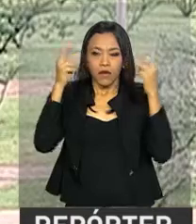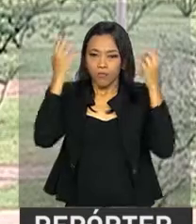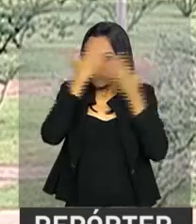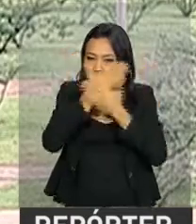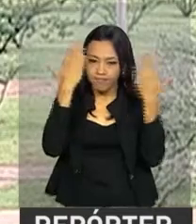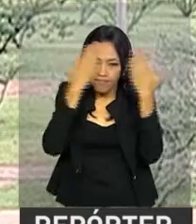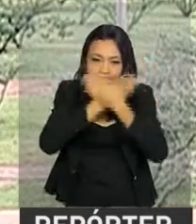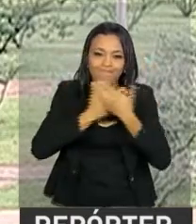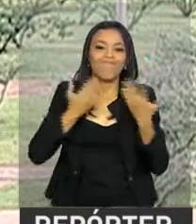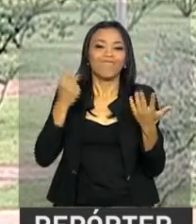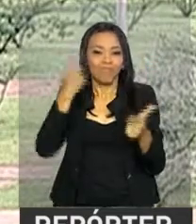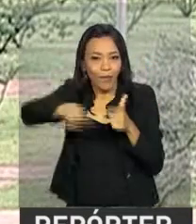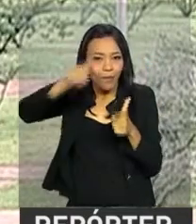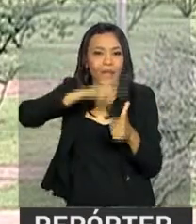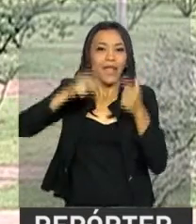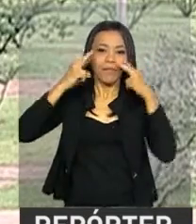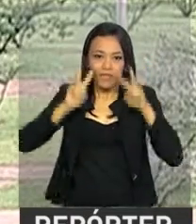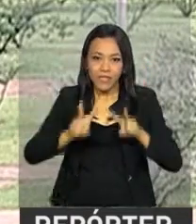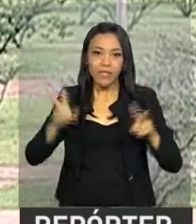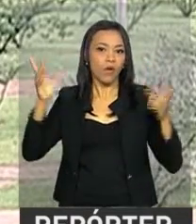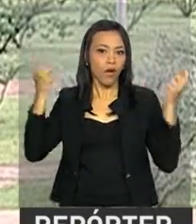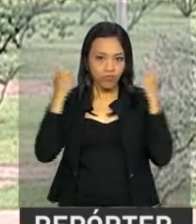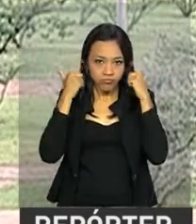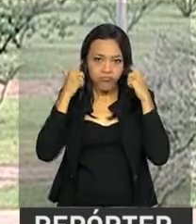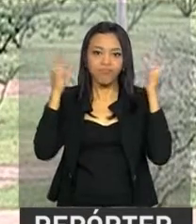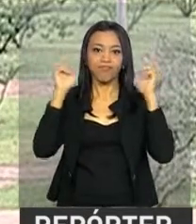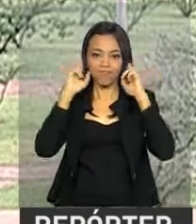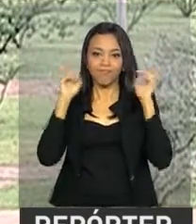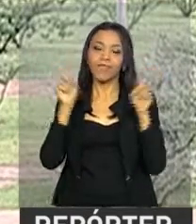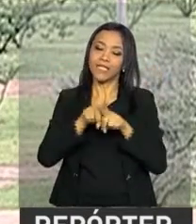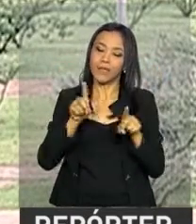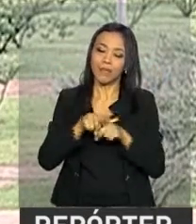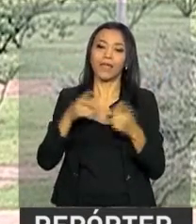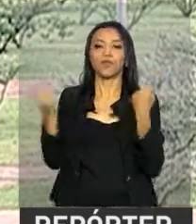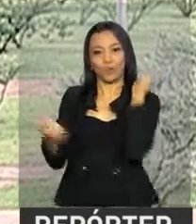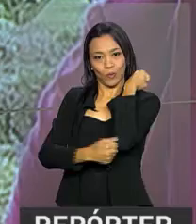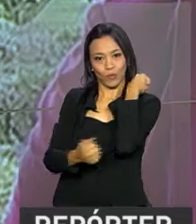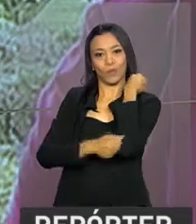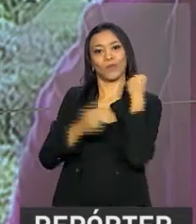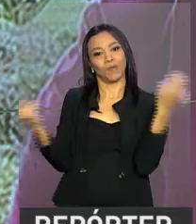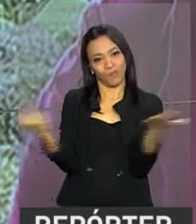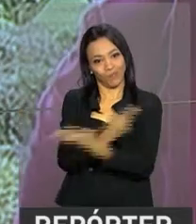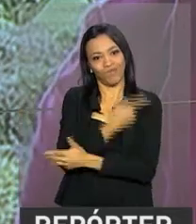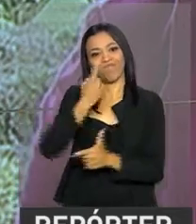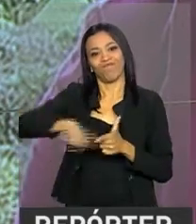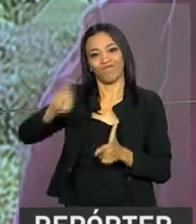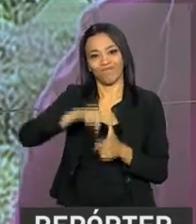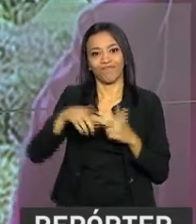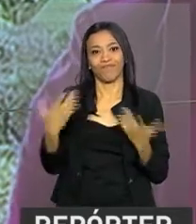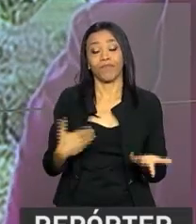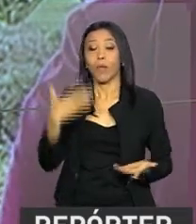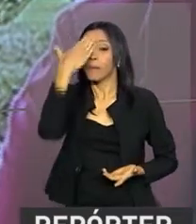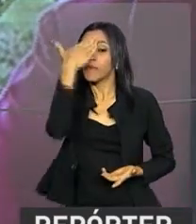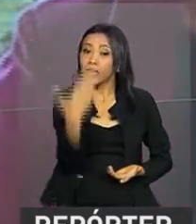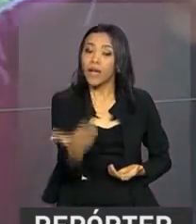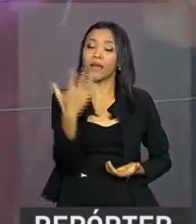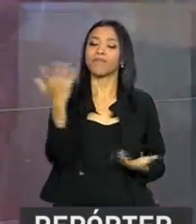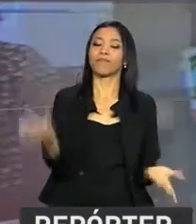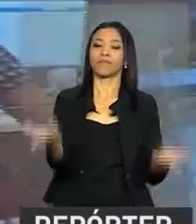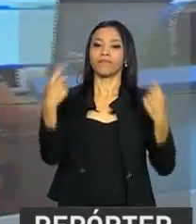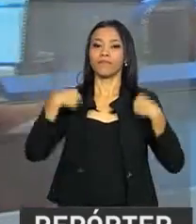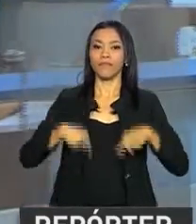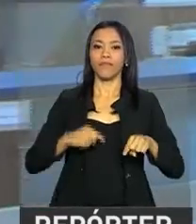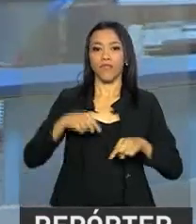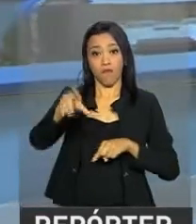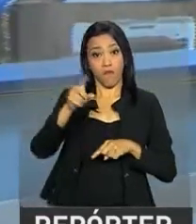e auditivas, além de malformações nos ossos. Renata. Obrigada, Gabriela. E nós ficamos por aqui, voltamos a